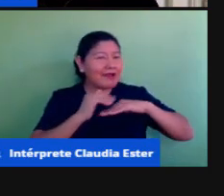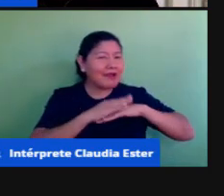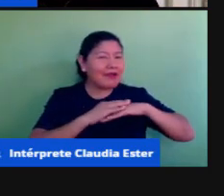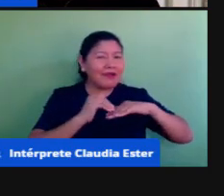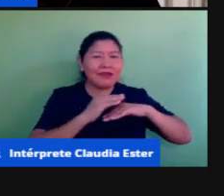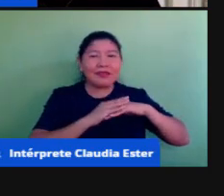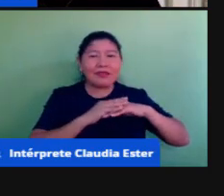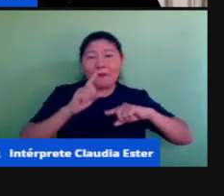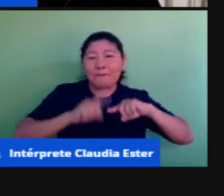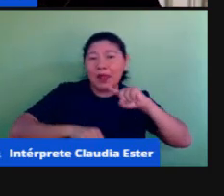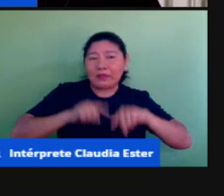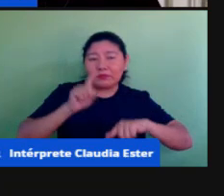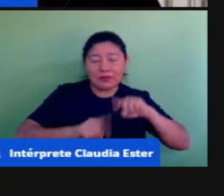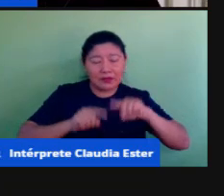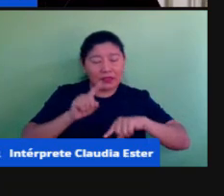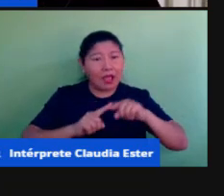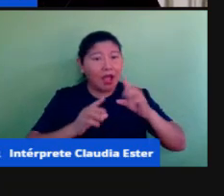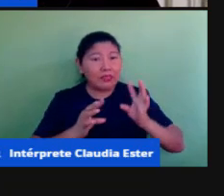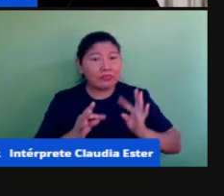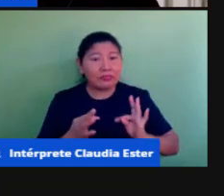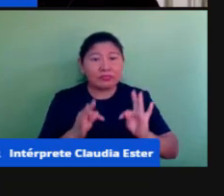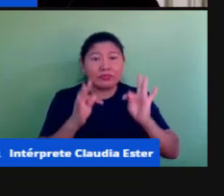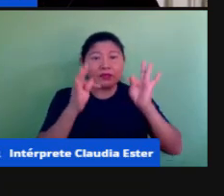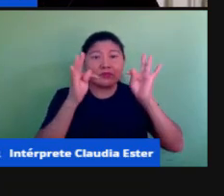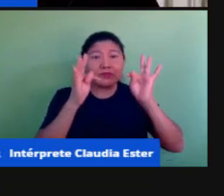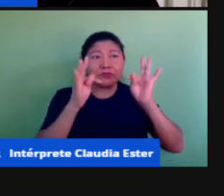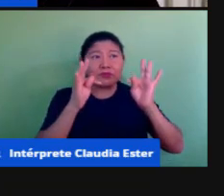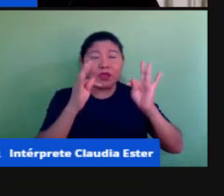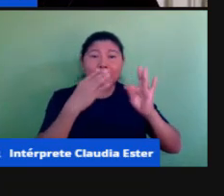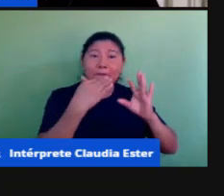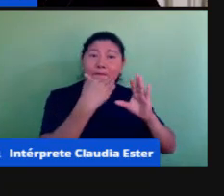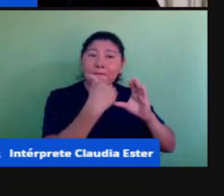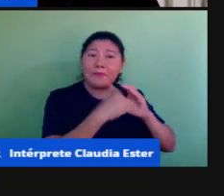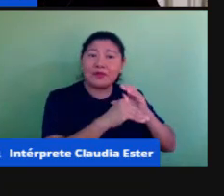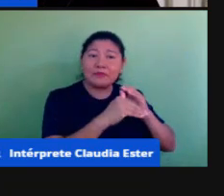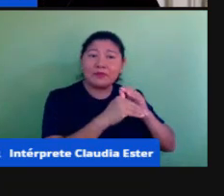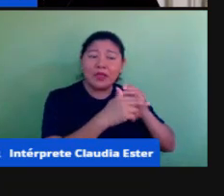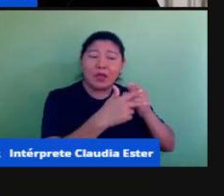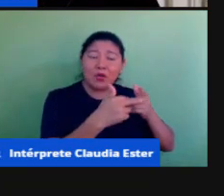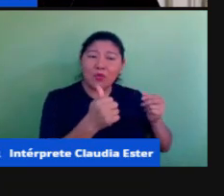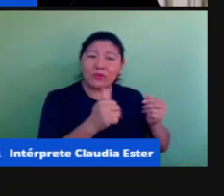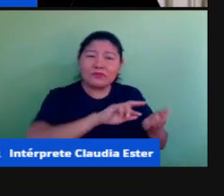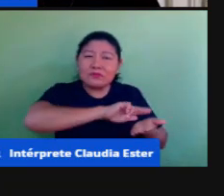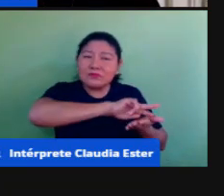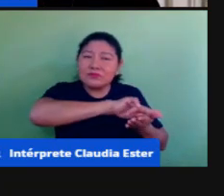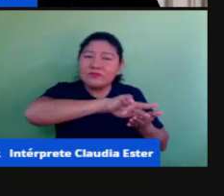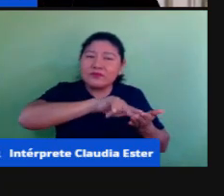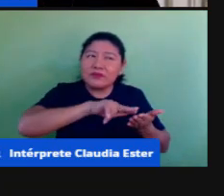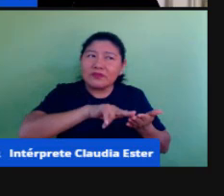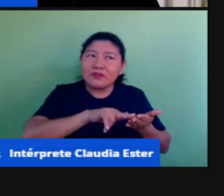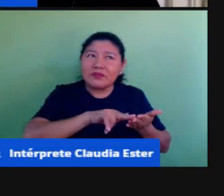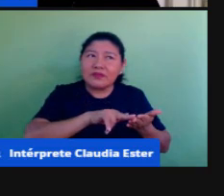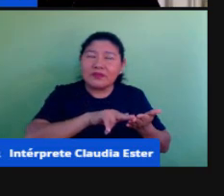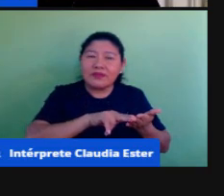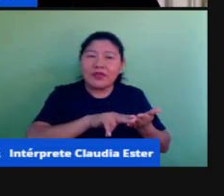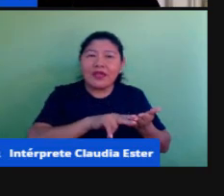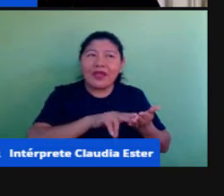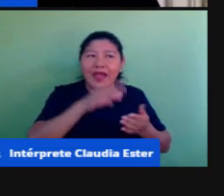uma tecnologia, de passarem algo diferente, né? Poder falar o nome de cada